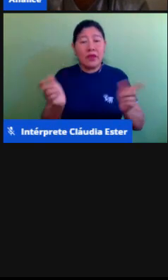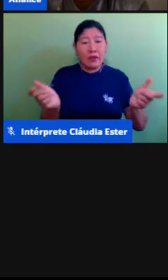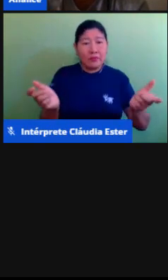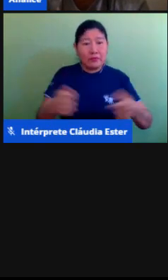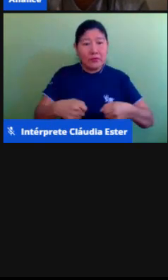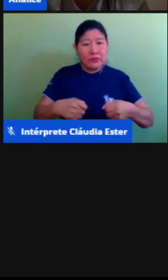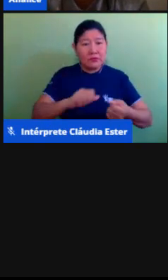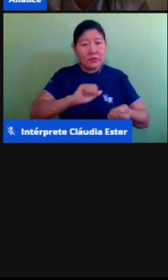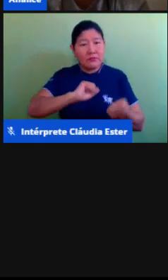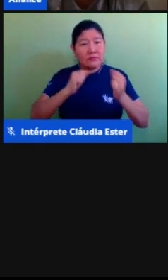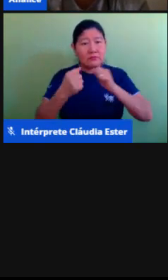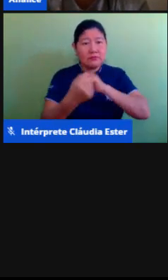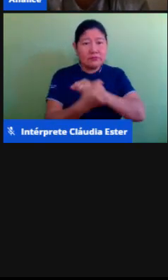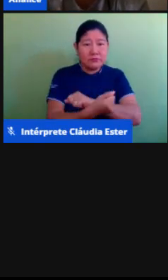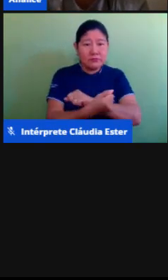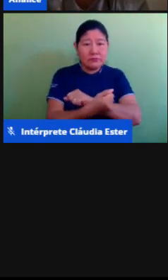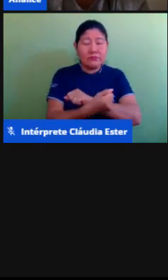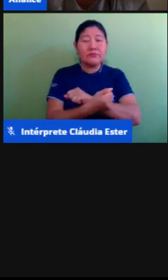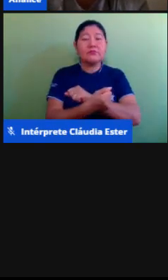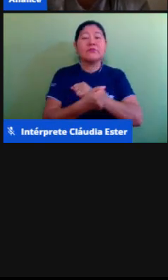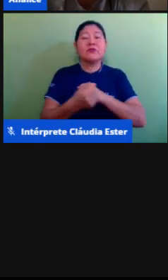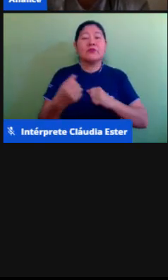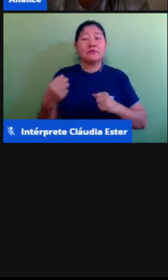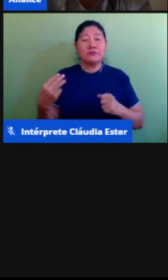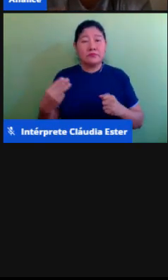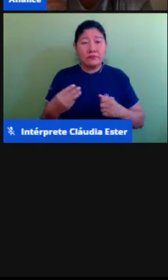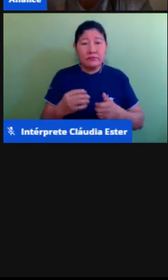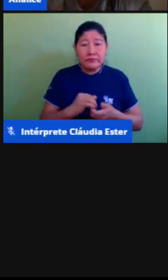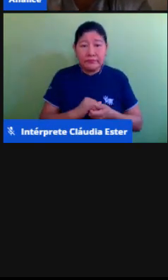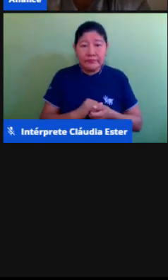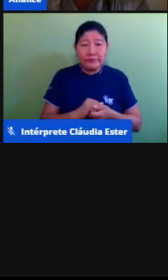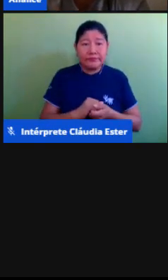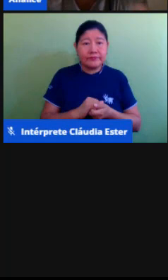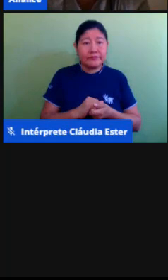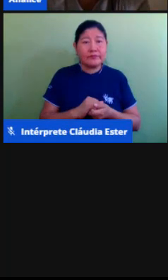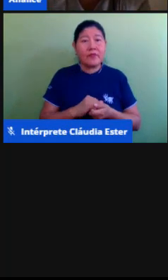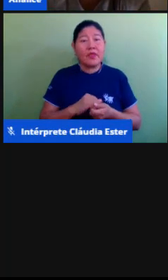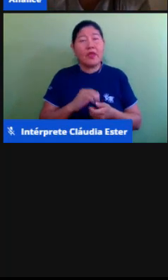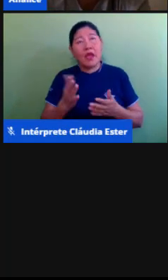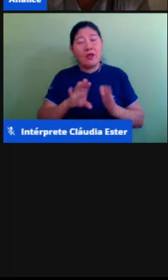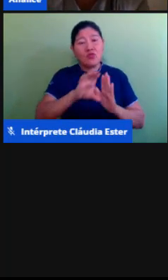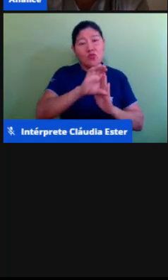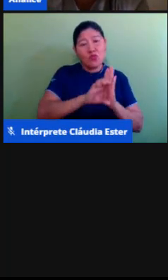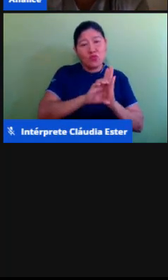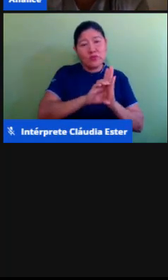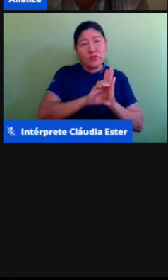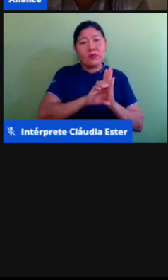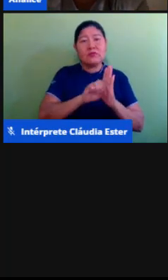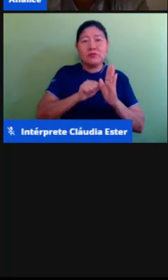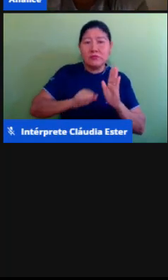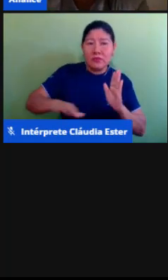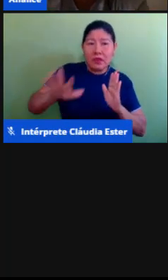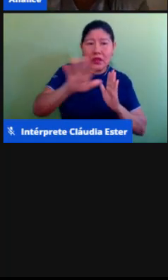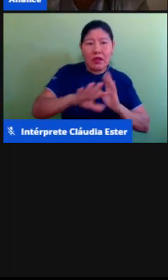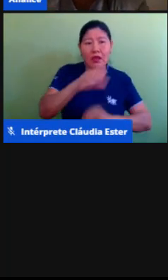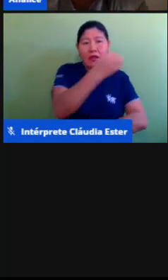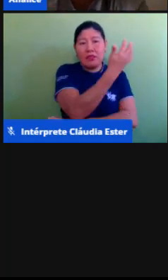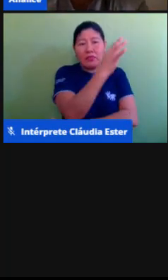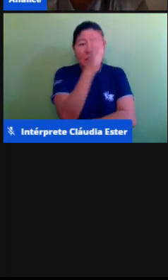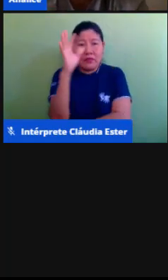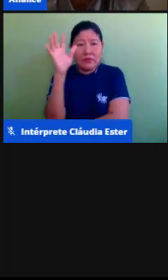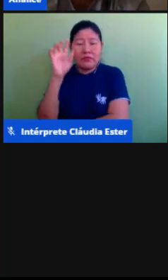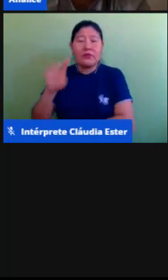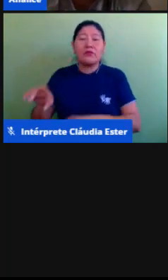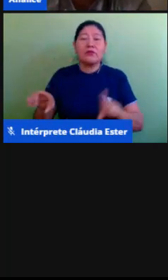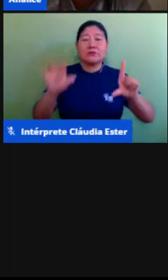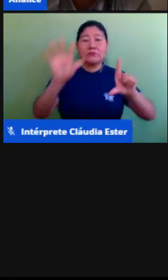transposição didática que ele vai fazer tanto do conceito de paisagem como dessa plataforma, para eu